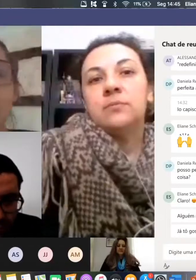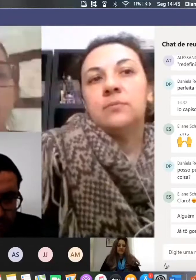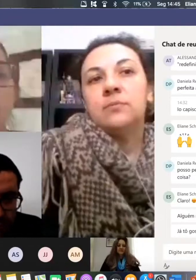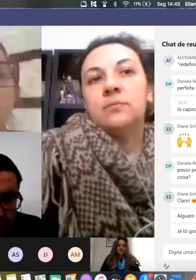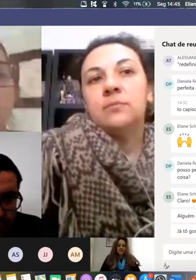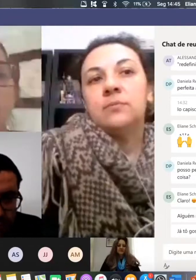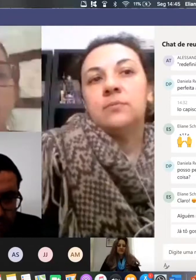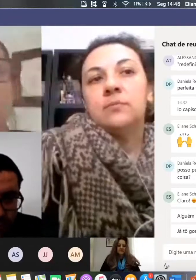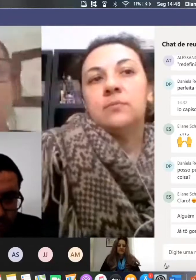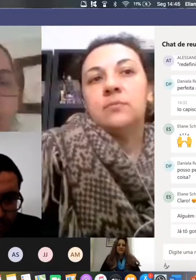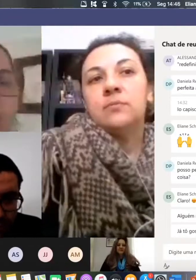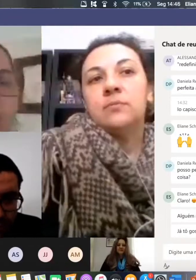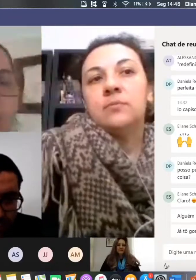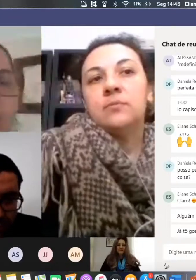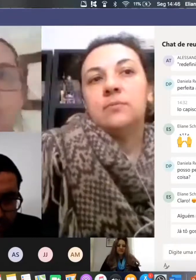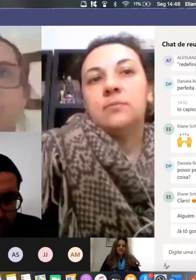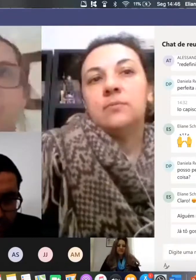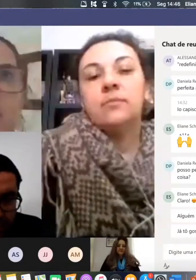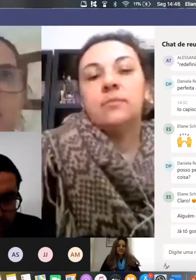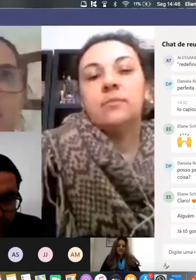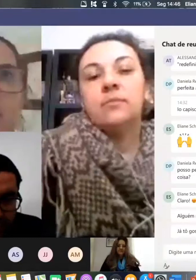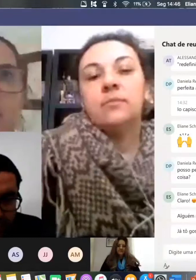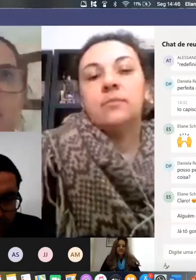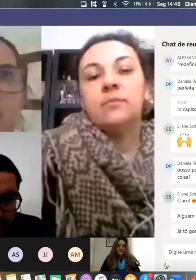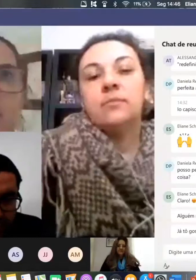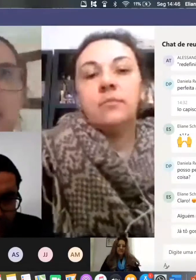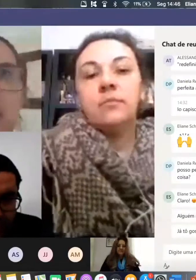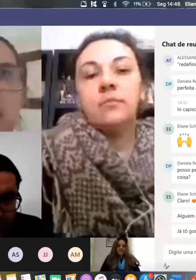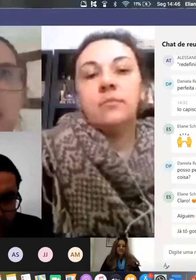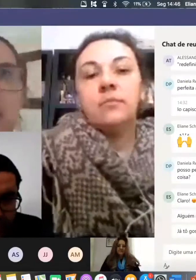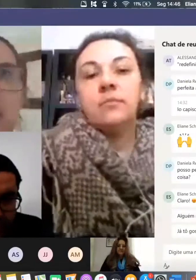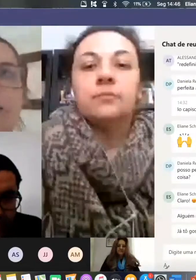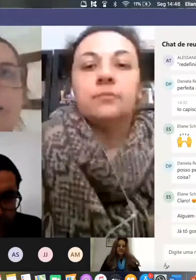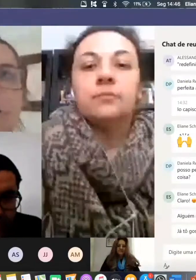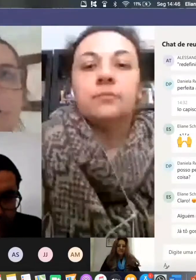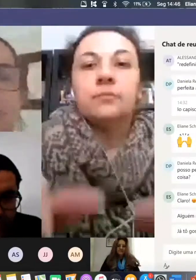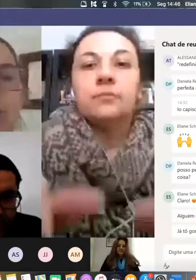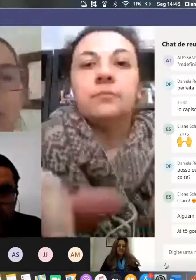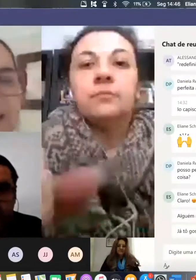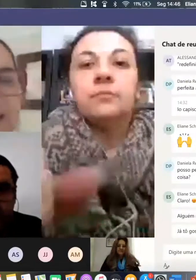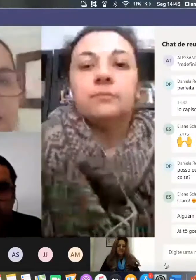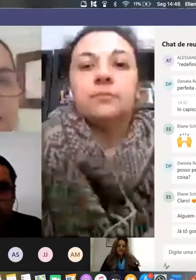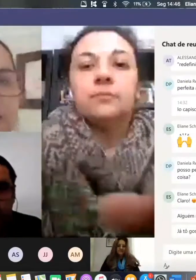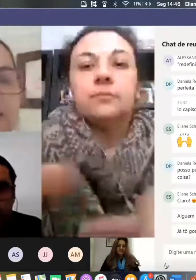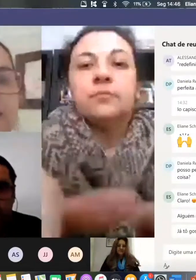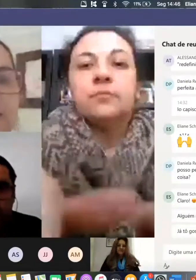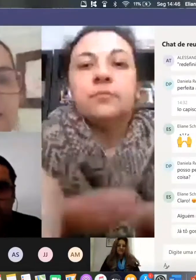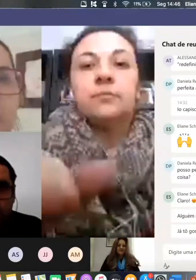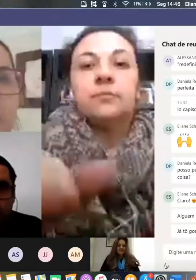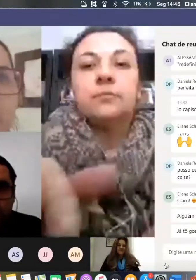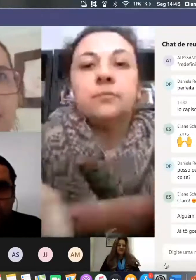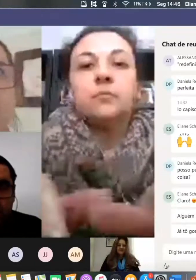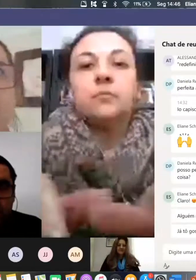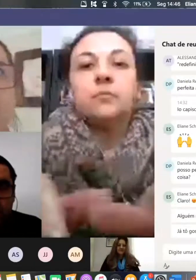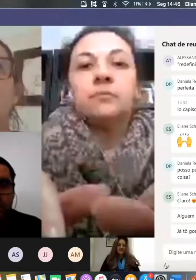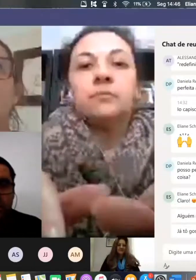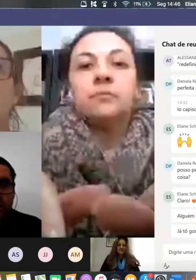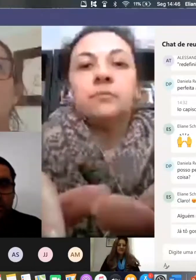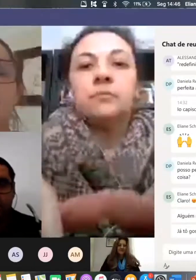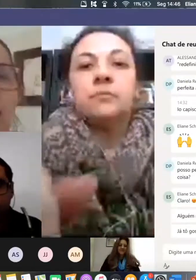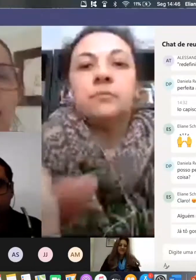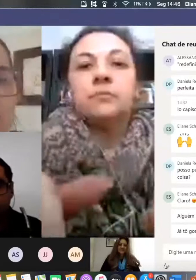vou trazer para um aluno que estuda direito e economia para trazê-lo para uma tomada de decisão que seja de